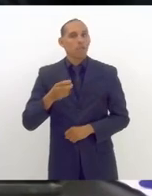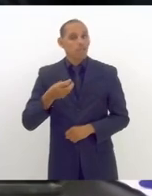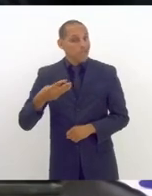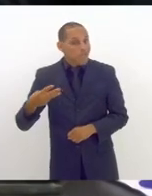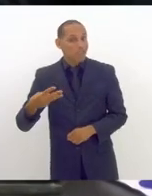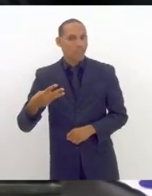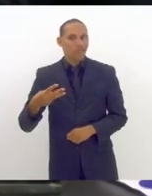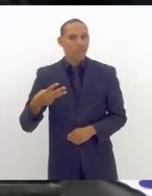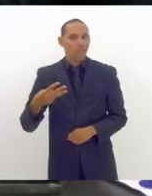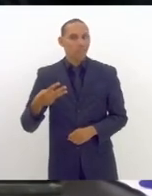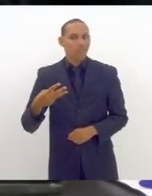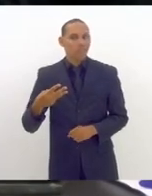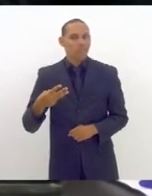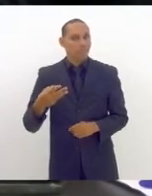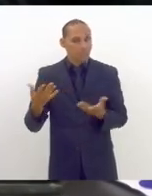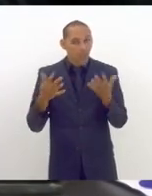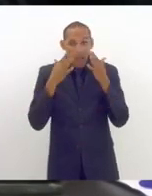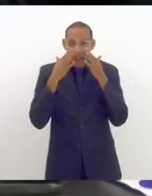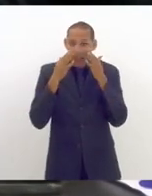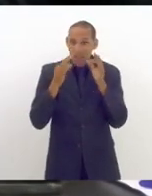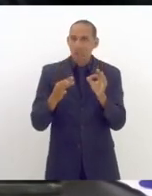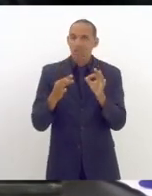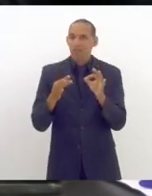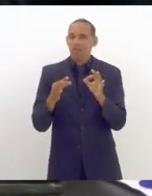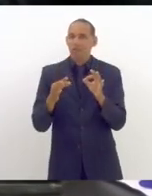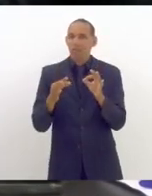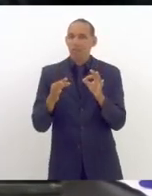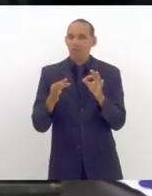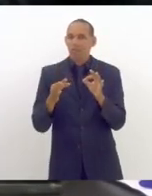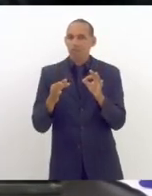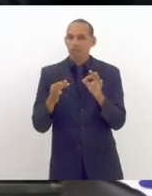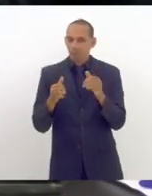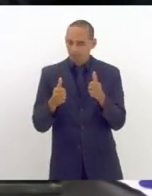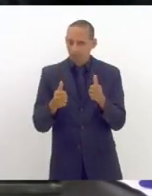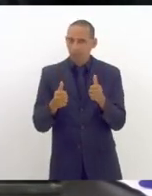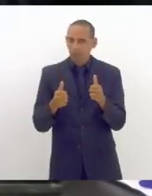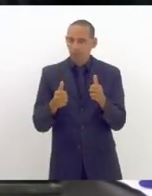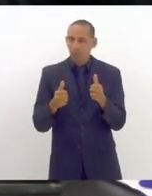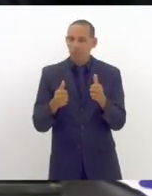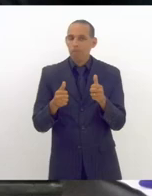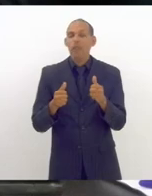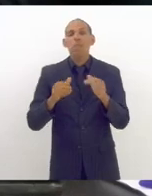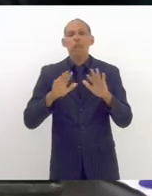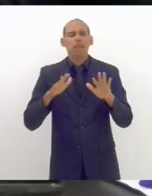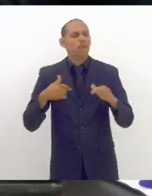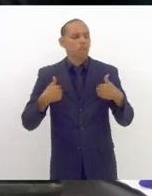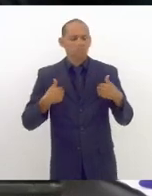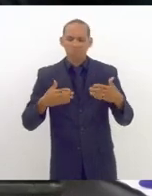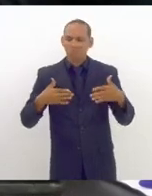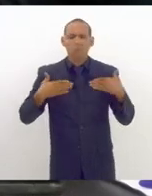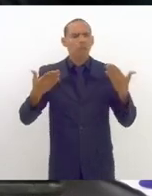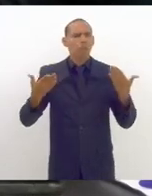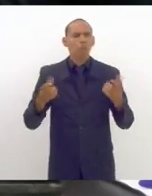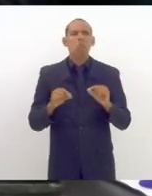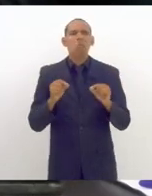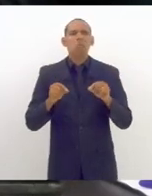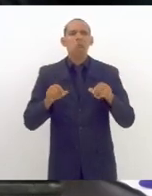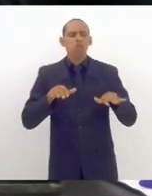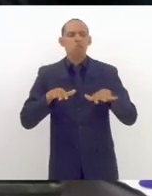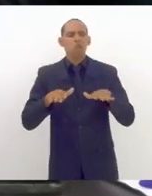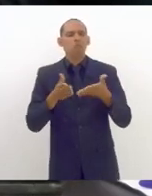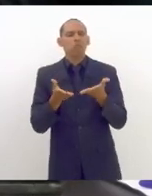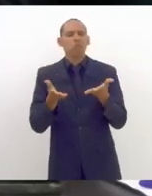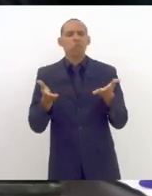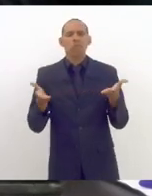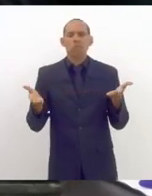então só quero chamar atenção de vossa excelência por conta disso agora muito me espanta esse movimento